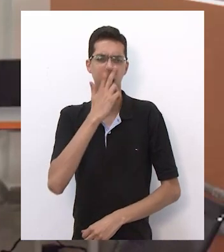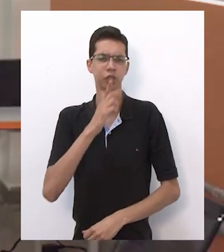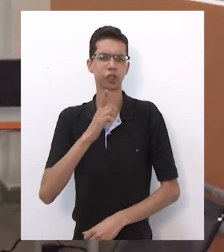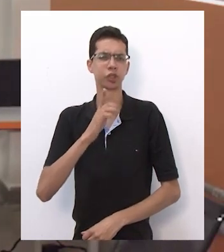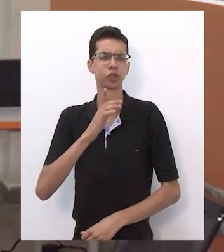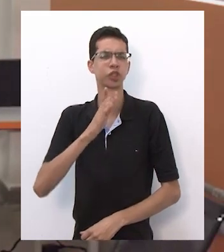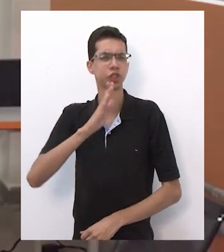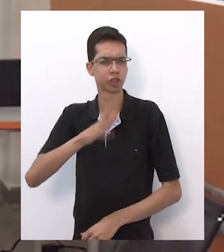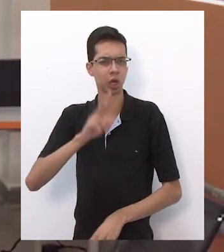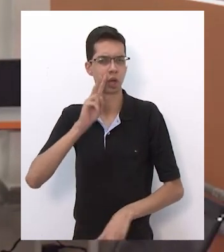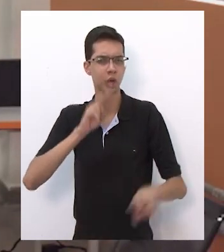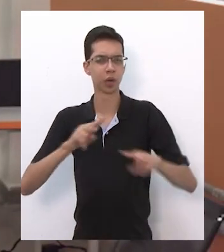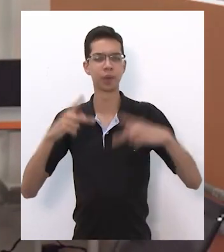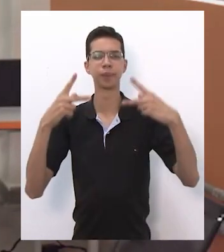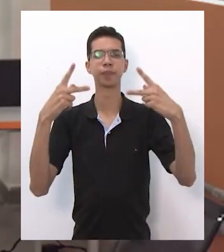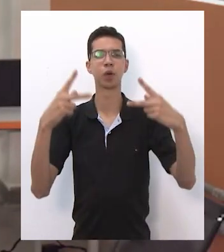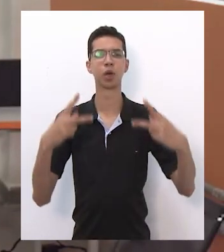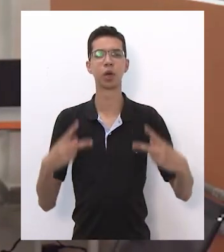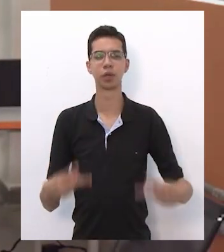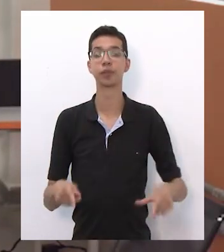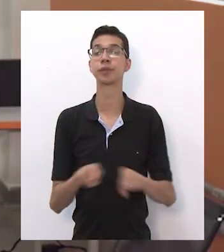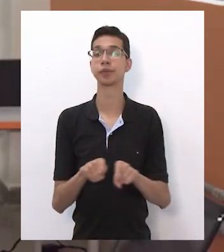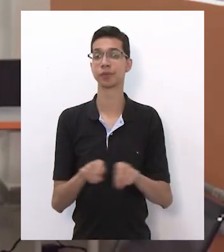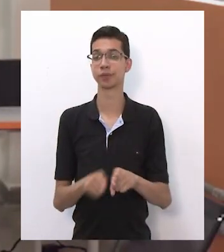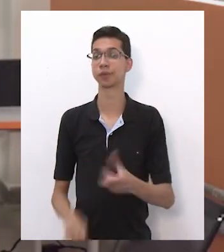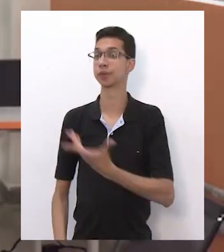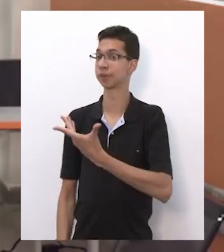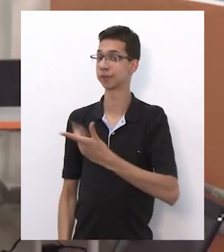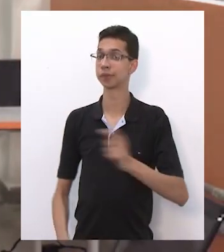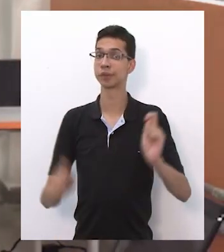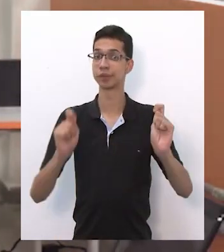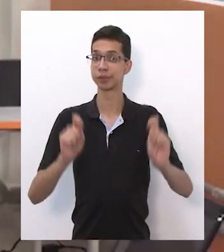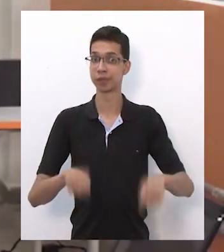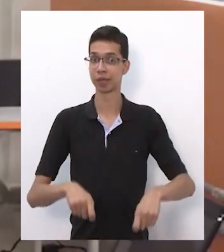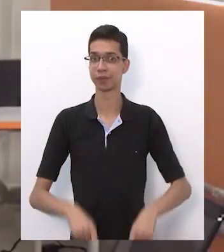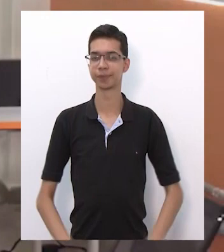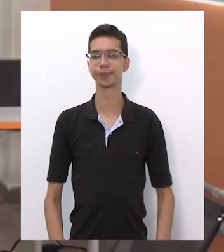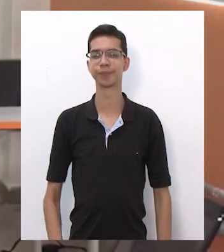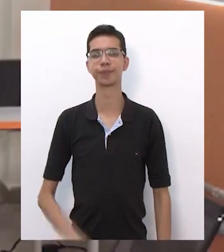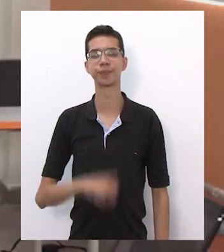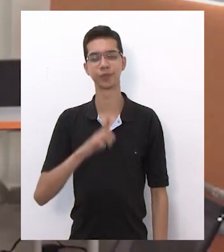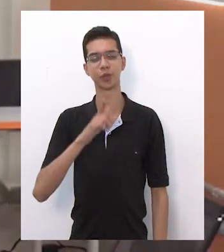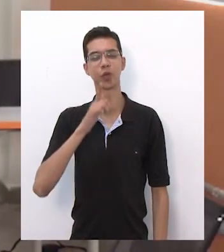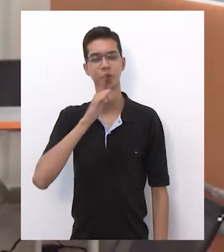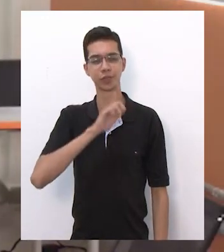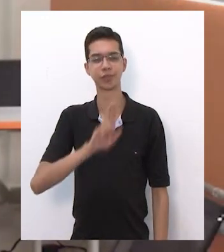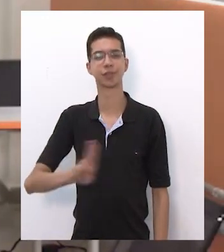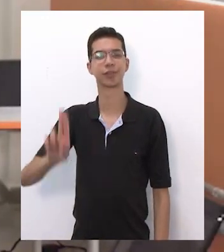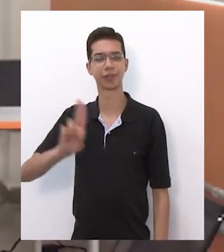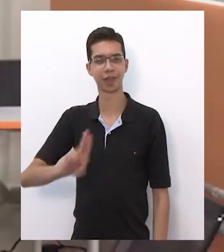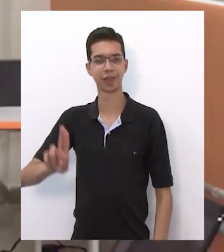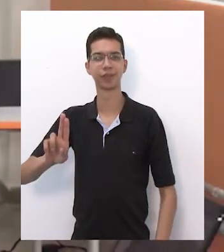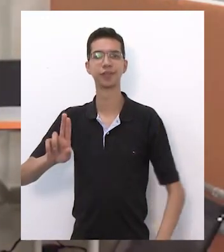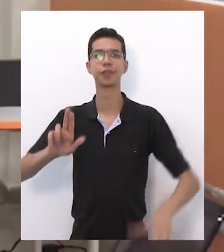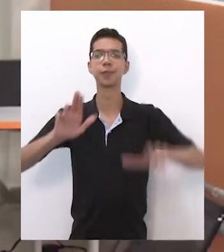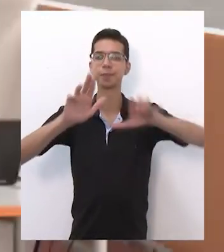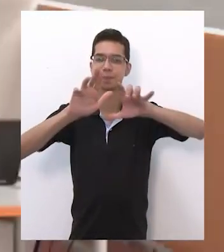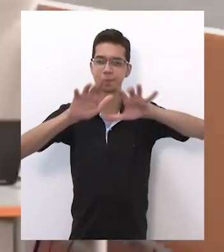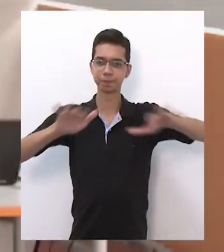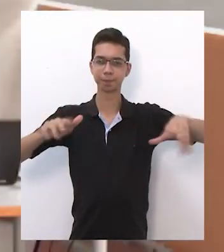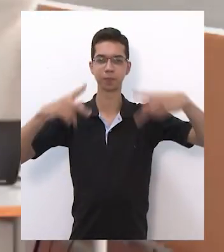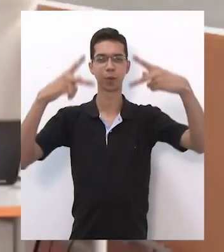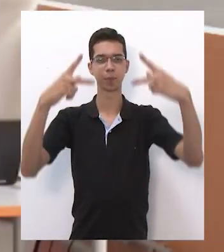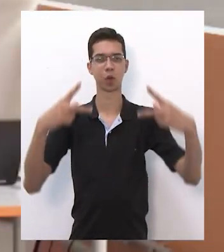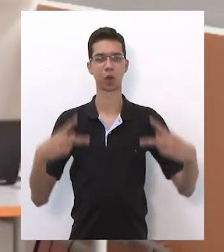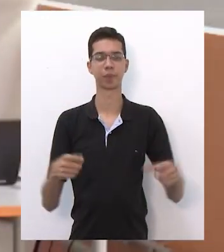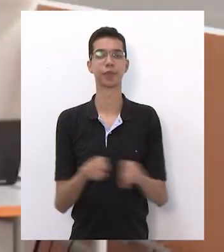código, programação. Aqui também é uma possibilidade. Dentro do Tinkercad vocês conseguem trabalhar com blocos de código e programação. Bom,